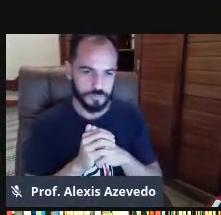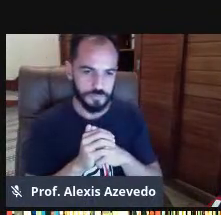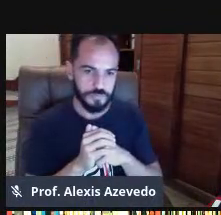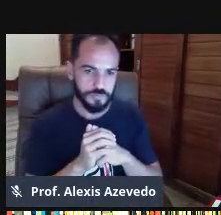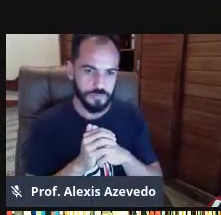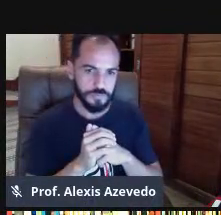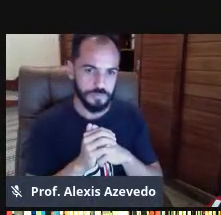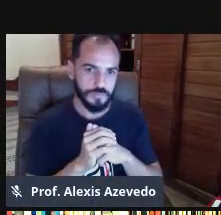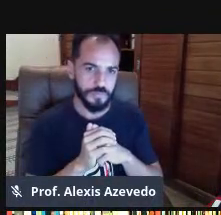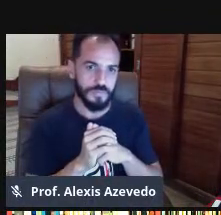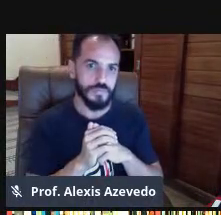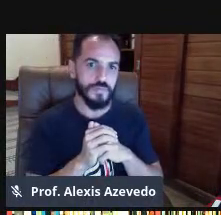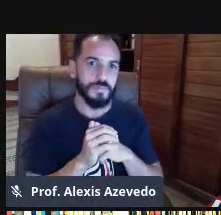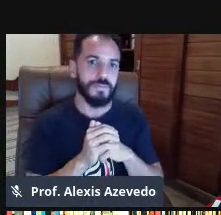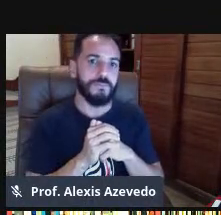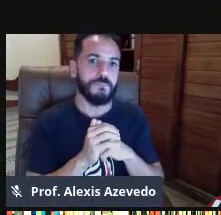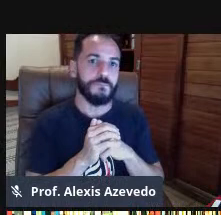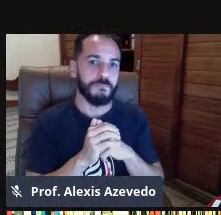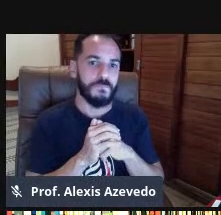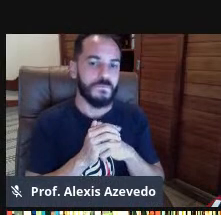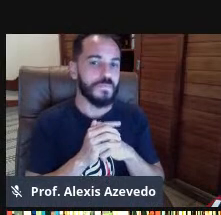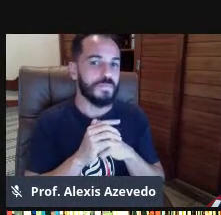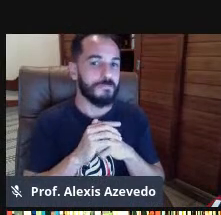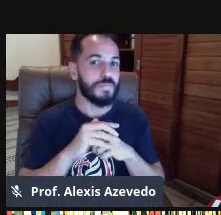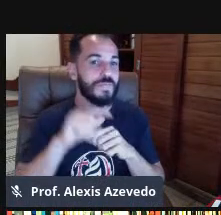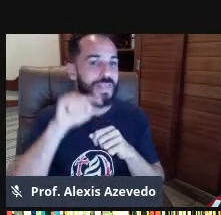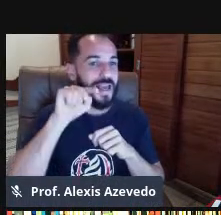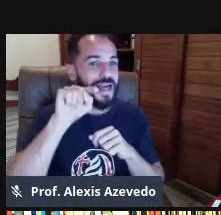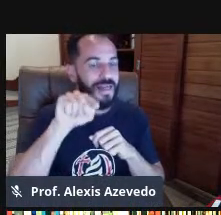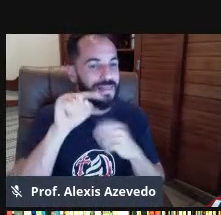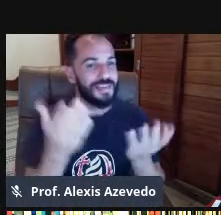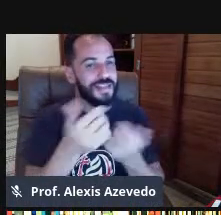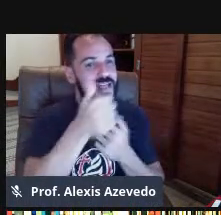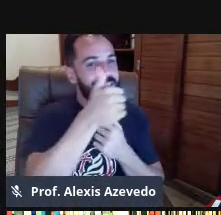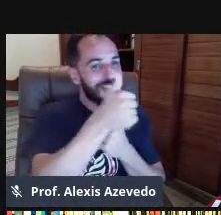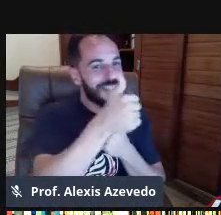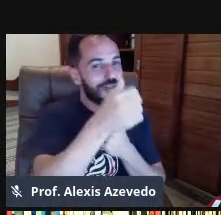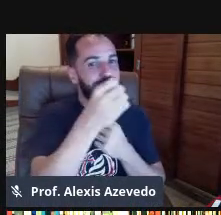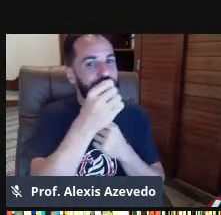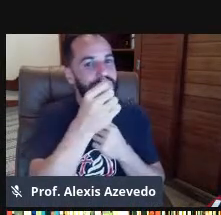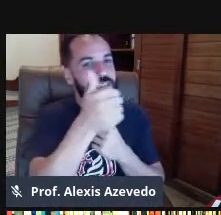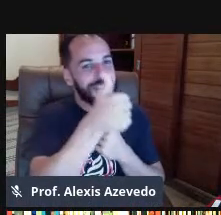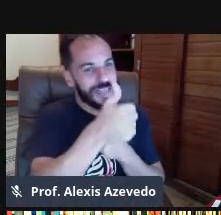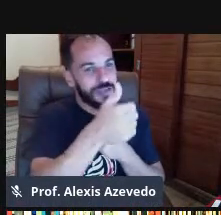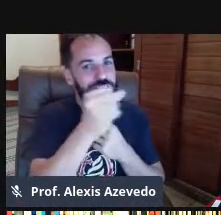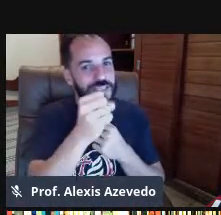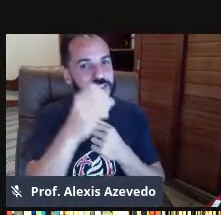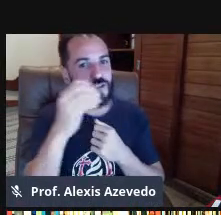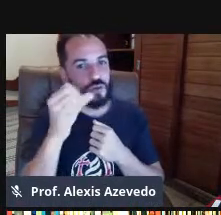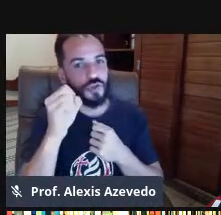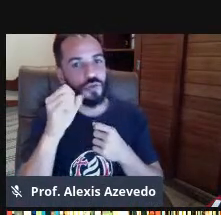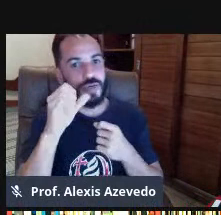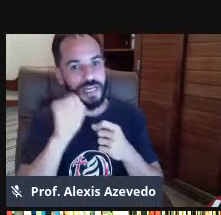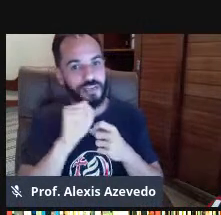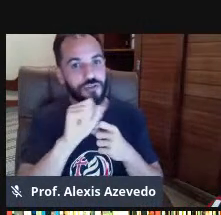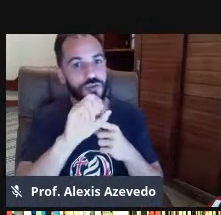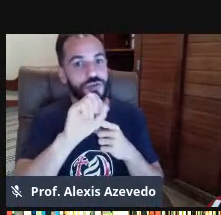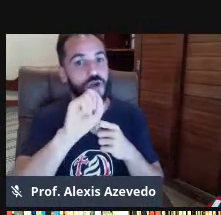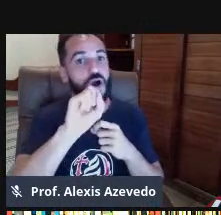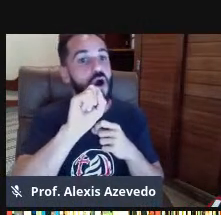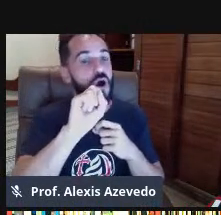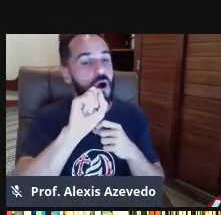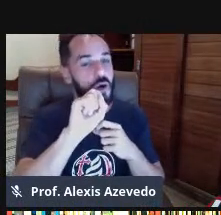nessa situação aqui em que você tem que cumprir 168 créditos, não são 168 créditos aleatórios, como eu estava dizendo para